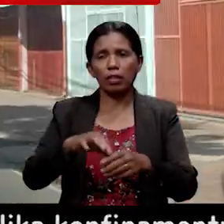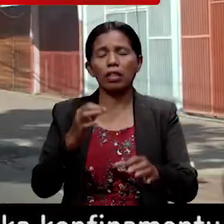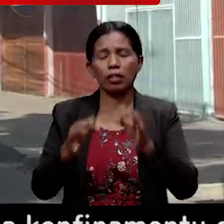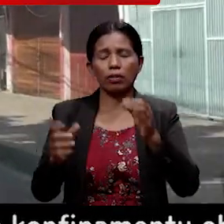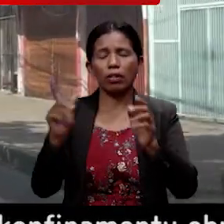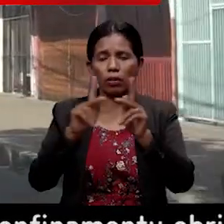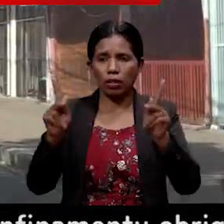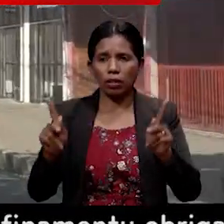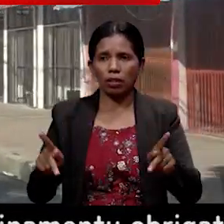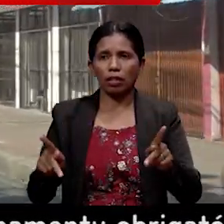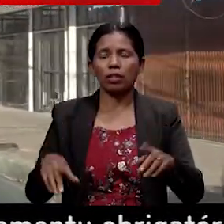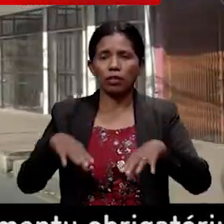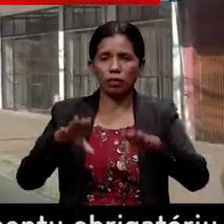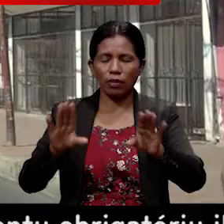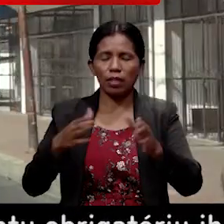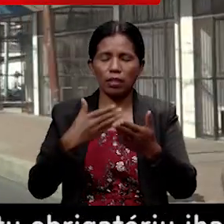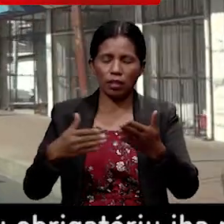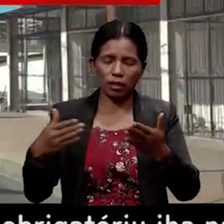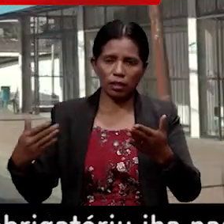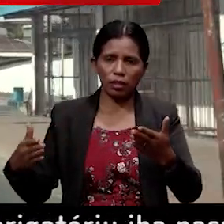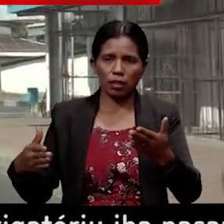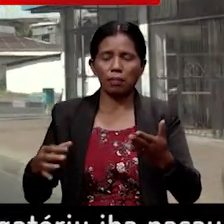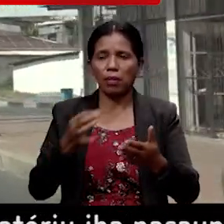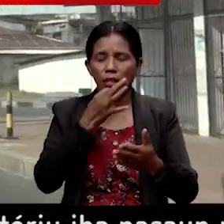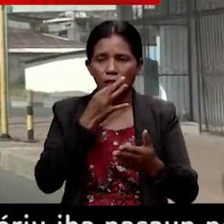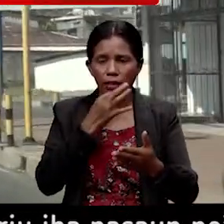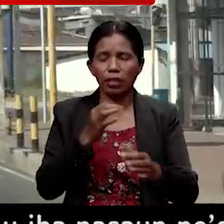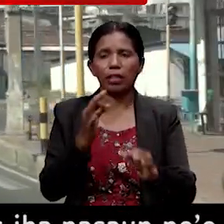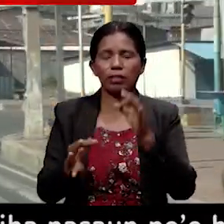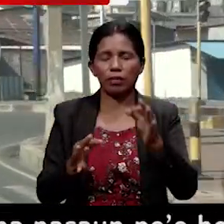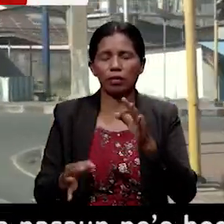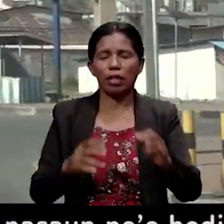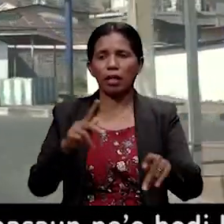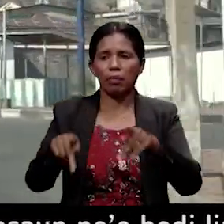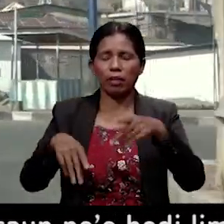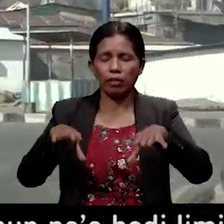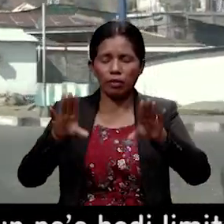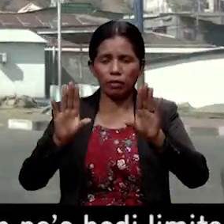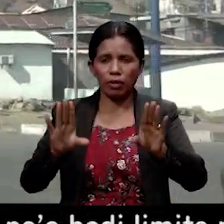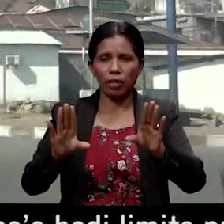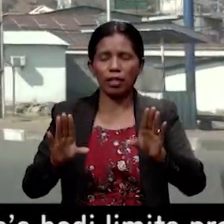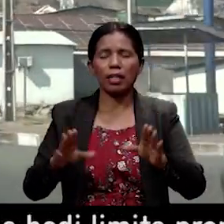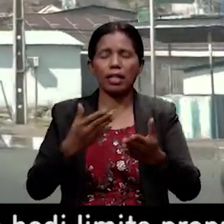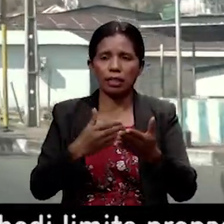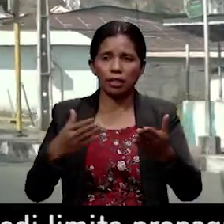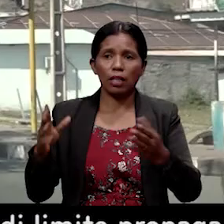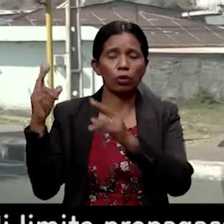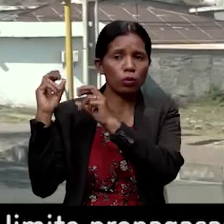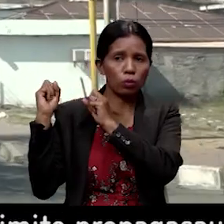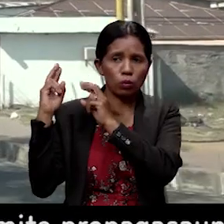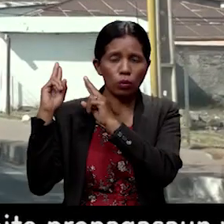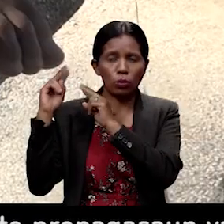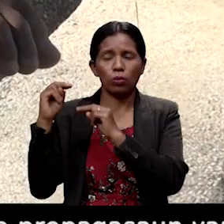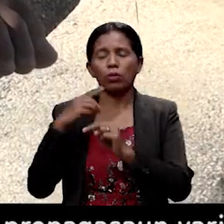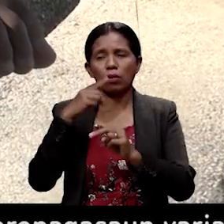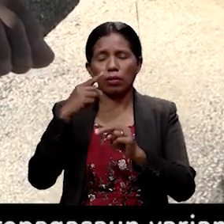ne maioria faan sa sambazika. Mas ke nune negosiante ambulante sira nebe fa anula loir iha dalan ninin